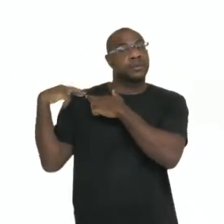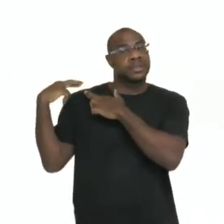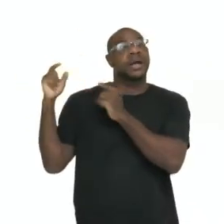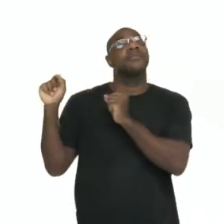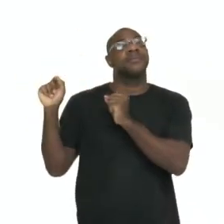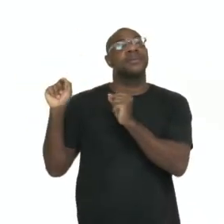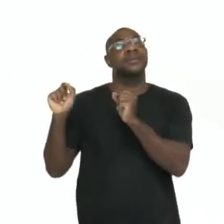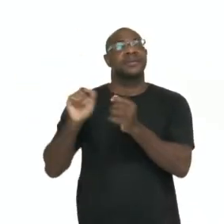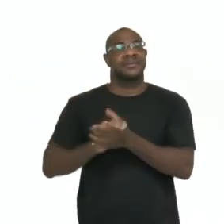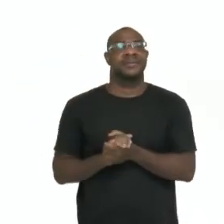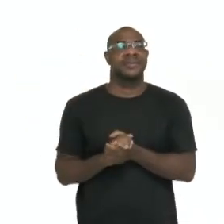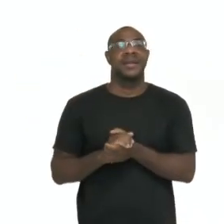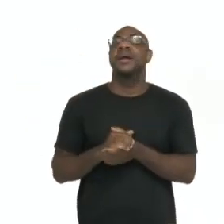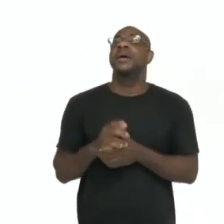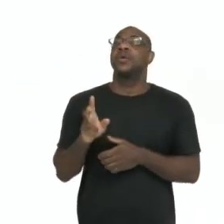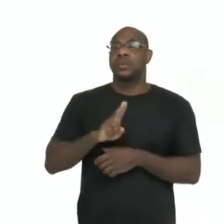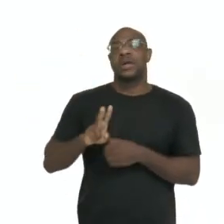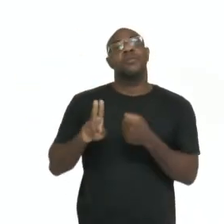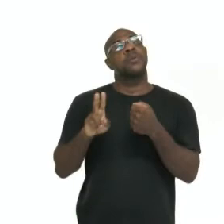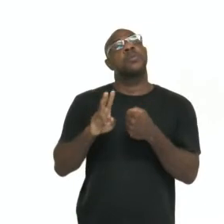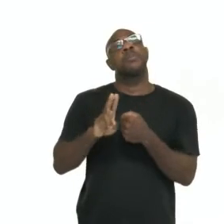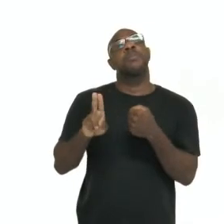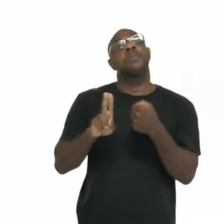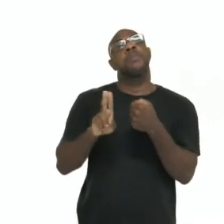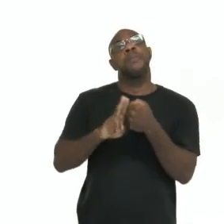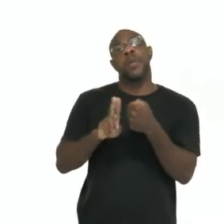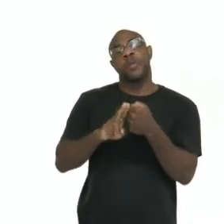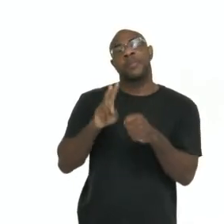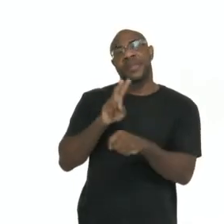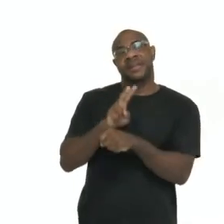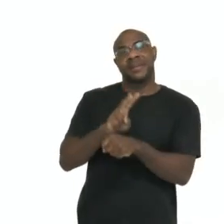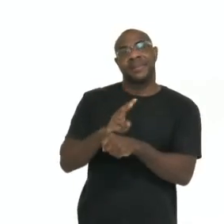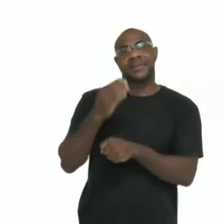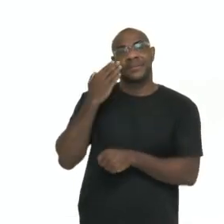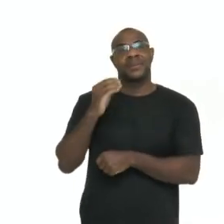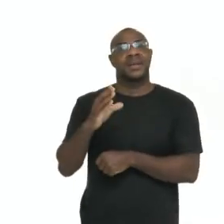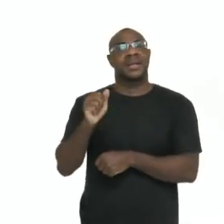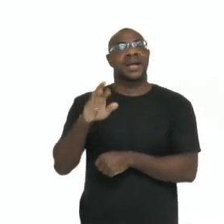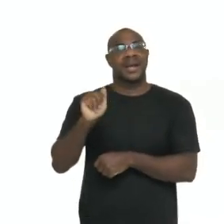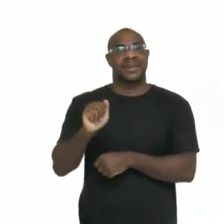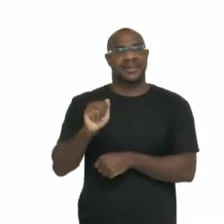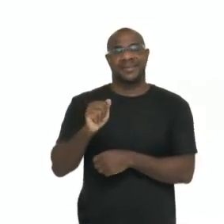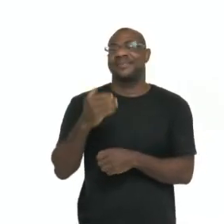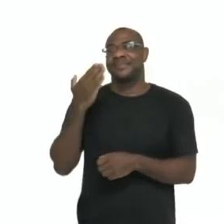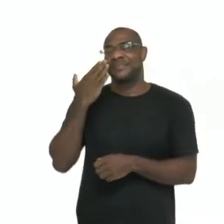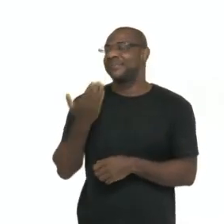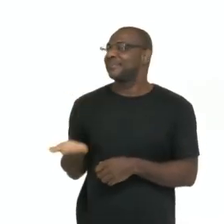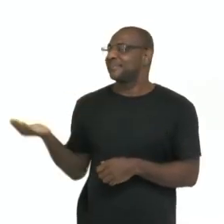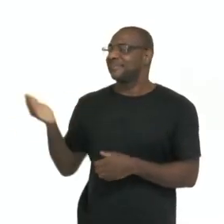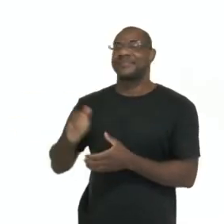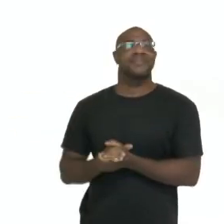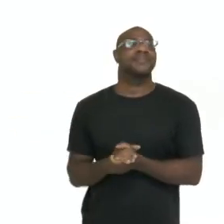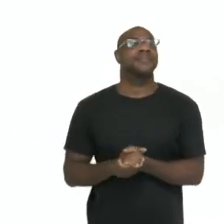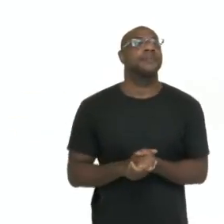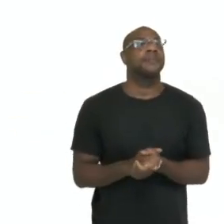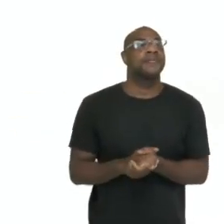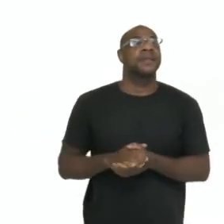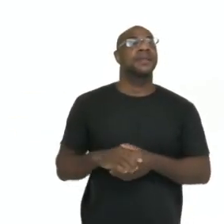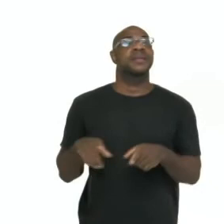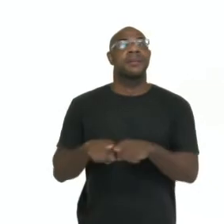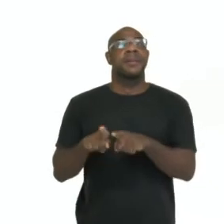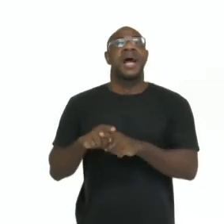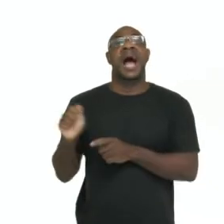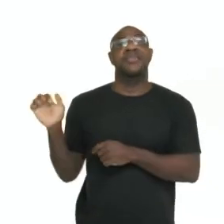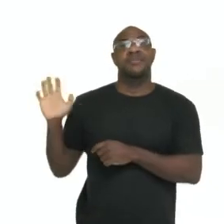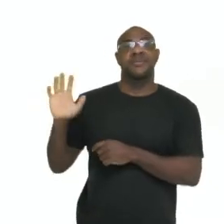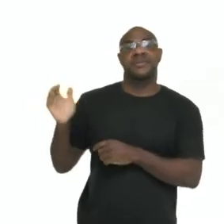utilizaram o pronome de tratamento cara Maria Cortez, né? Expressão de despedida. Desde já agradecemos sua